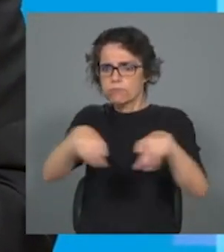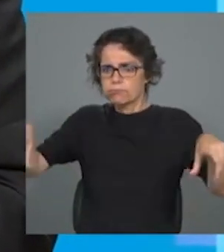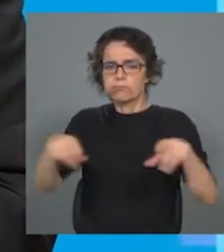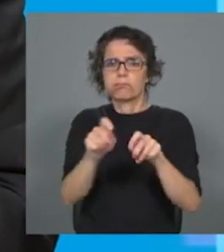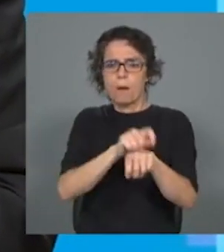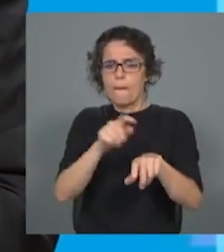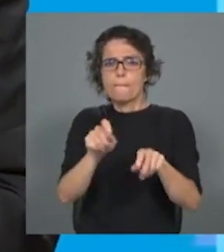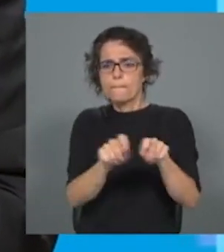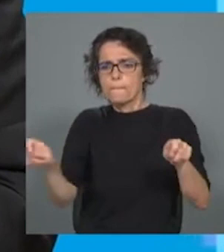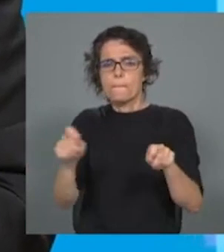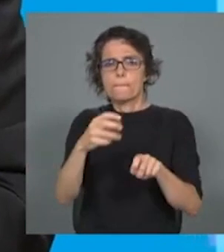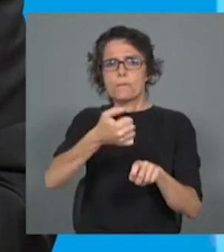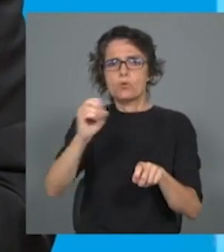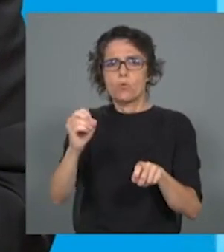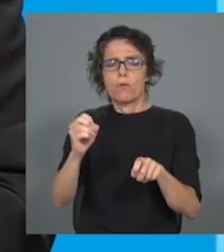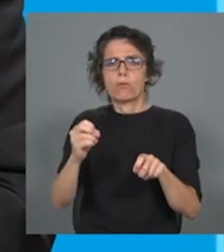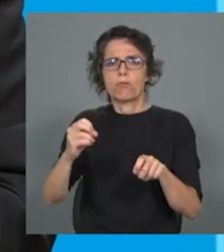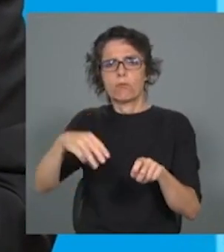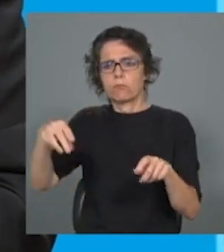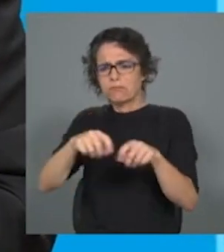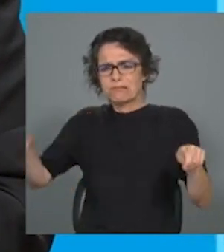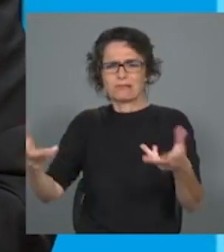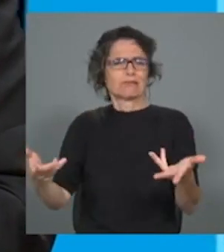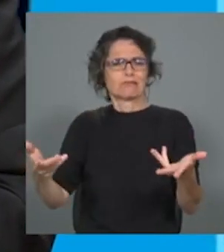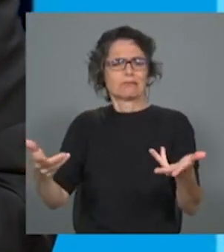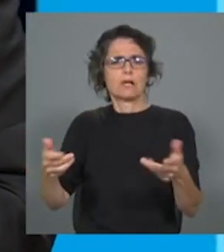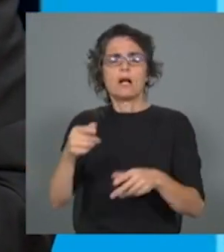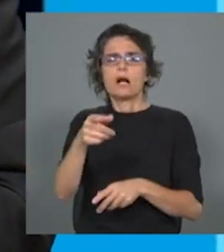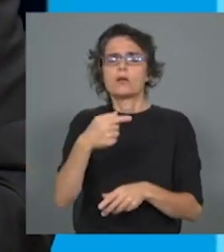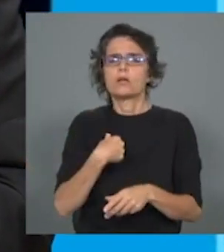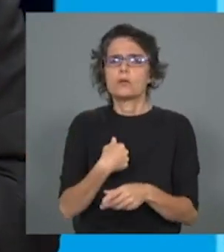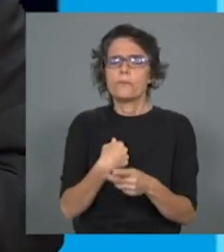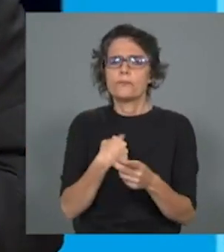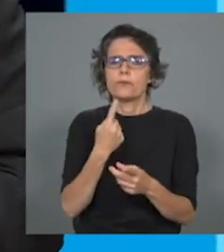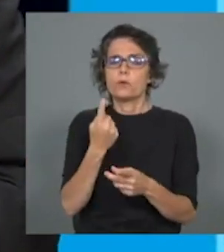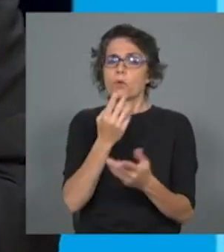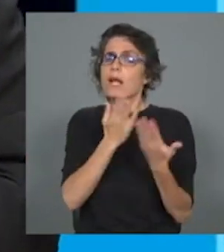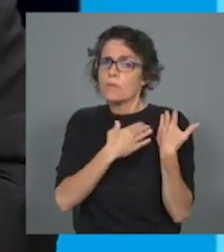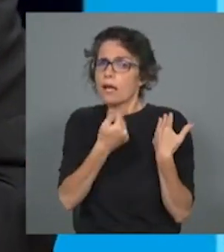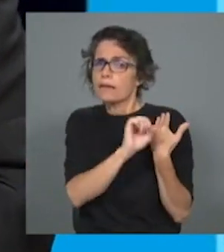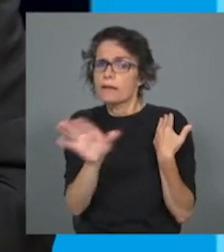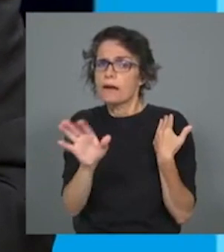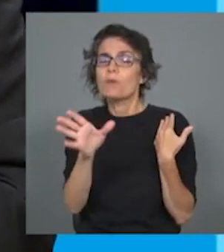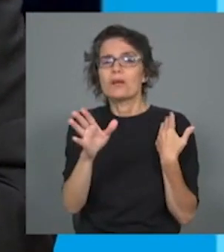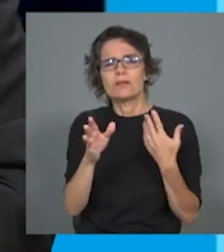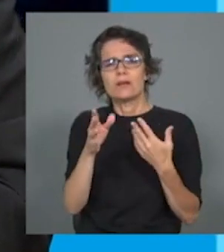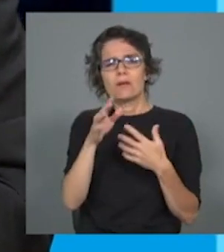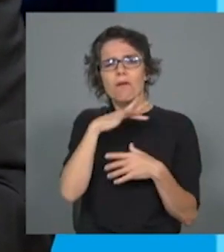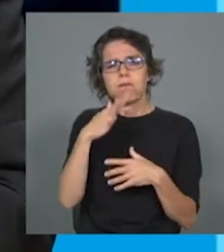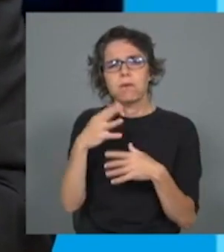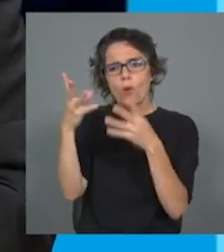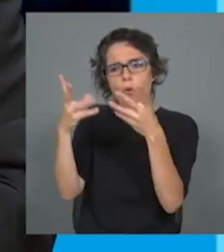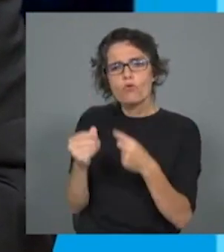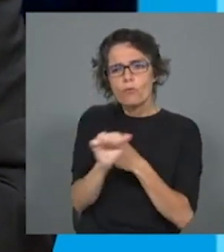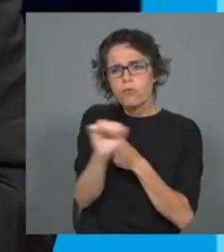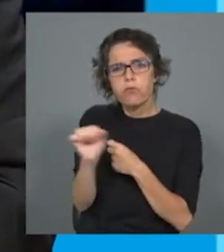50 metros durante X quilómetros. Eu não estou a dizer que não é devido. Eu estou a dizer é que, para o orçamento das famílias, até mais com esta contingência